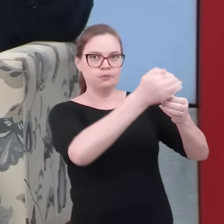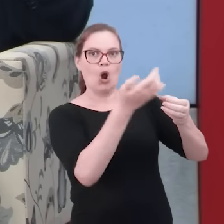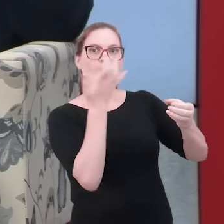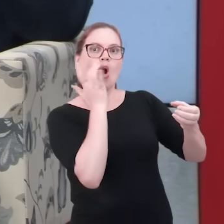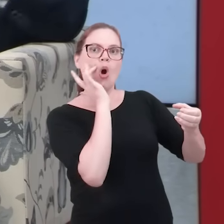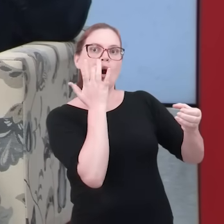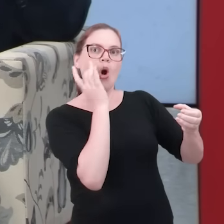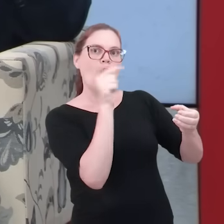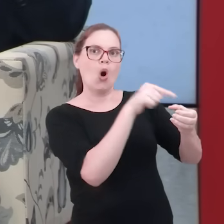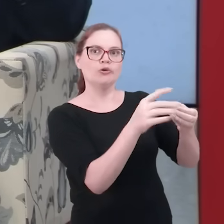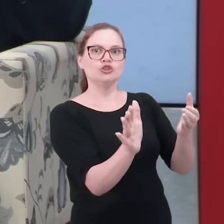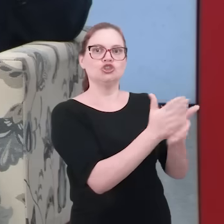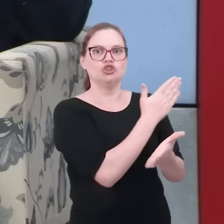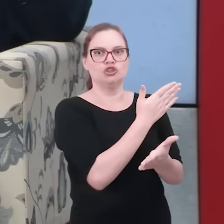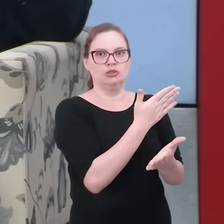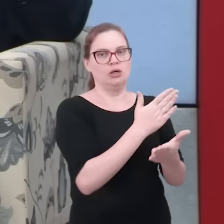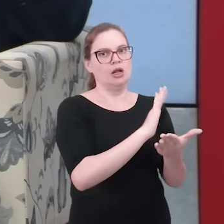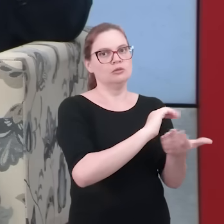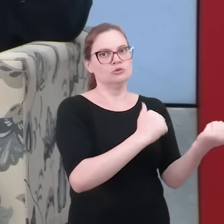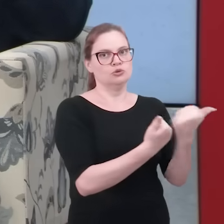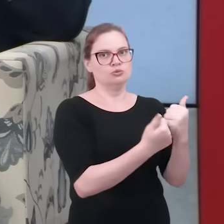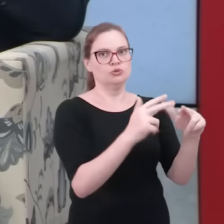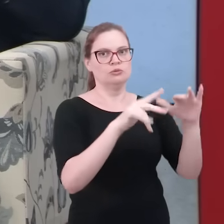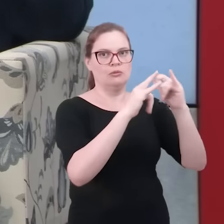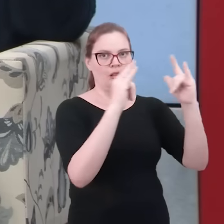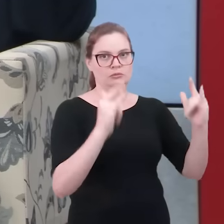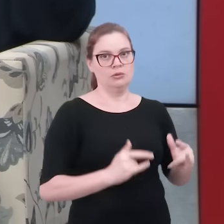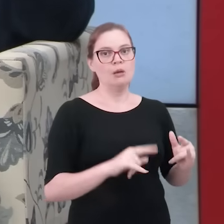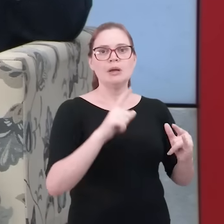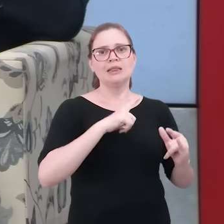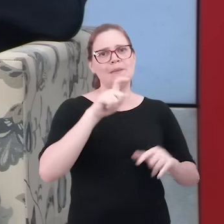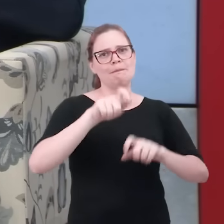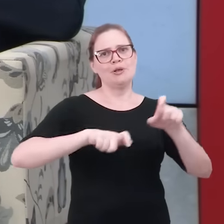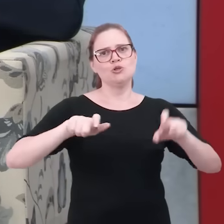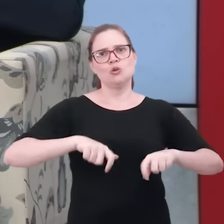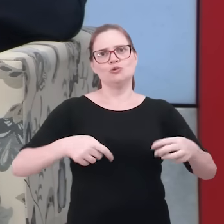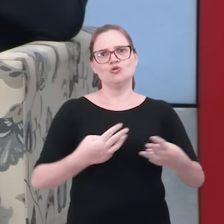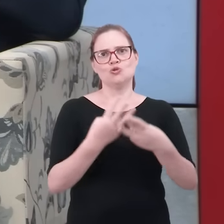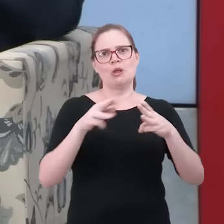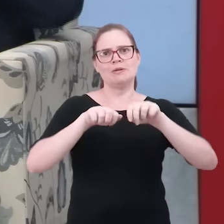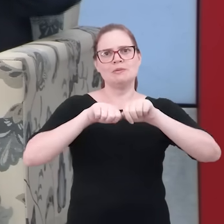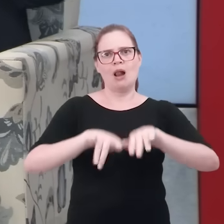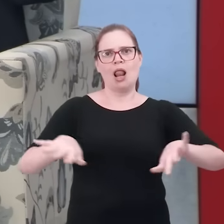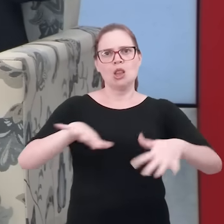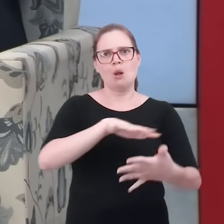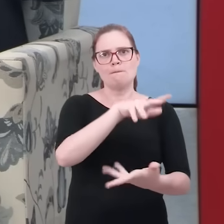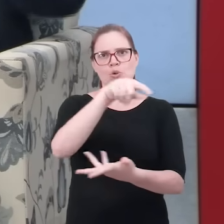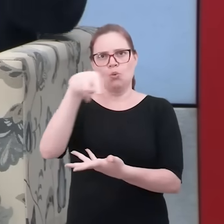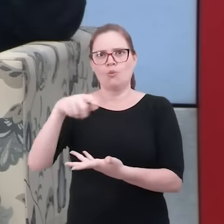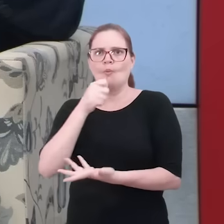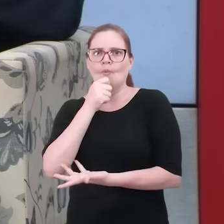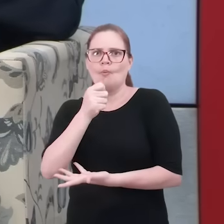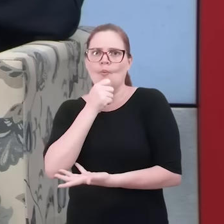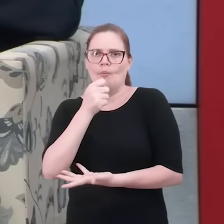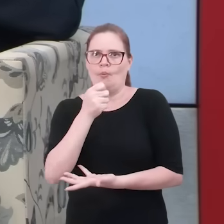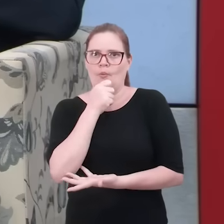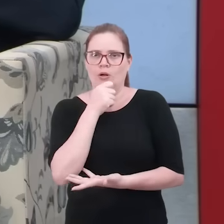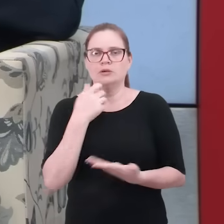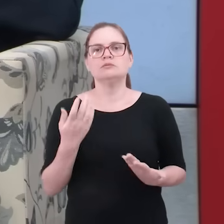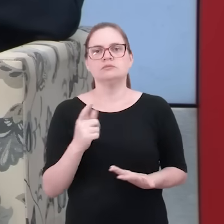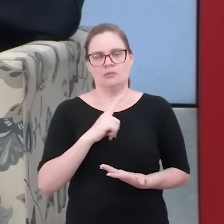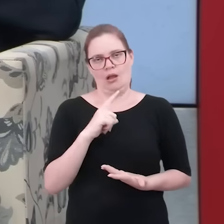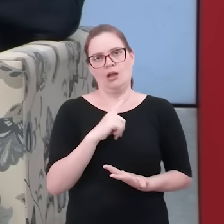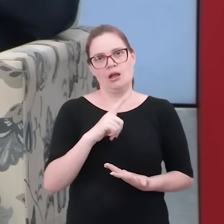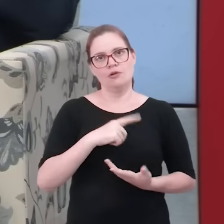povo de Israel não está lá dentro da terra ainda. Muita gente espalhada pelo mundo. Israel dentre todas as nações